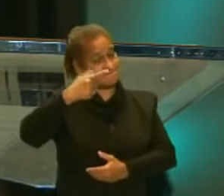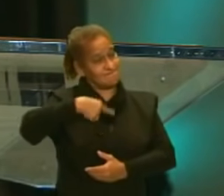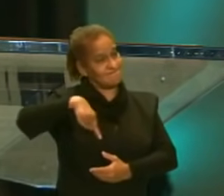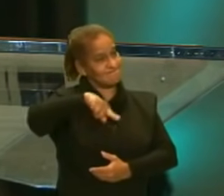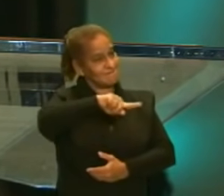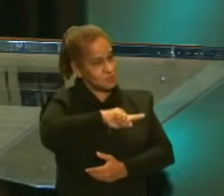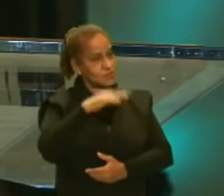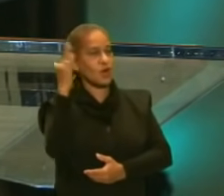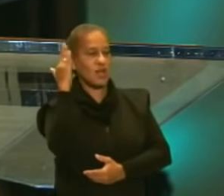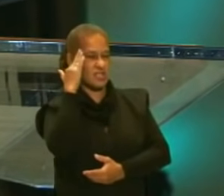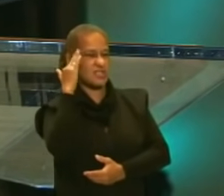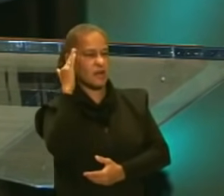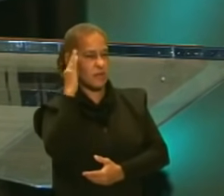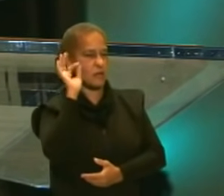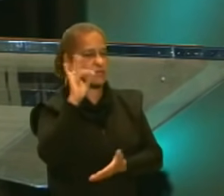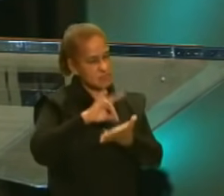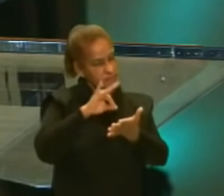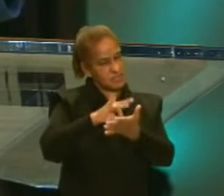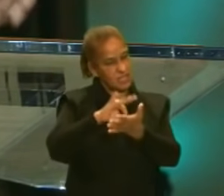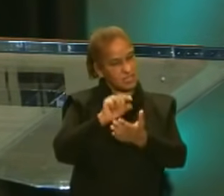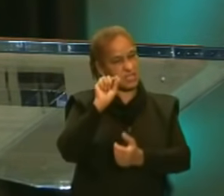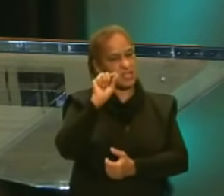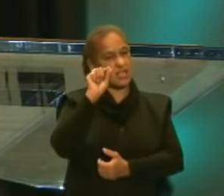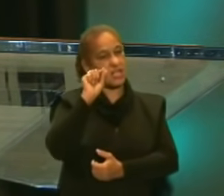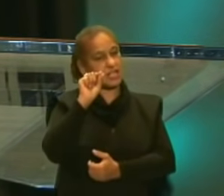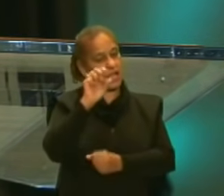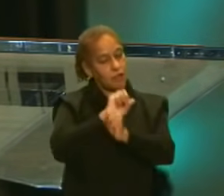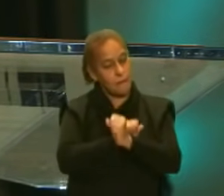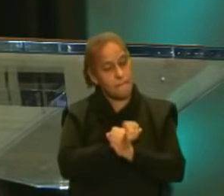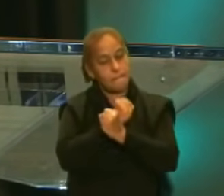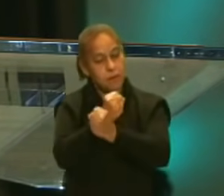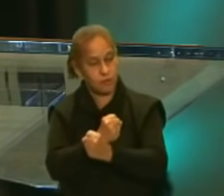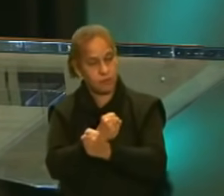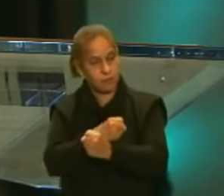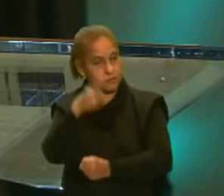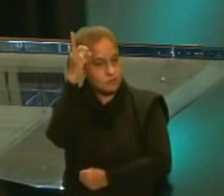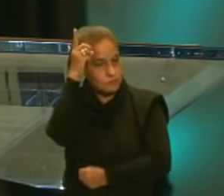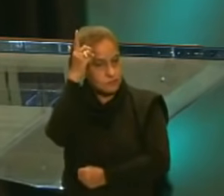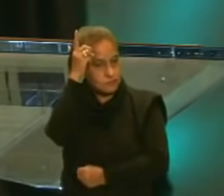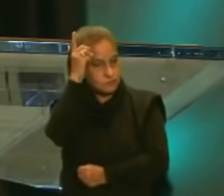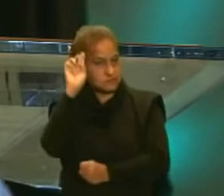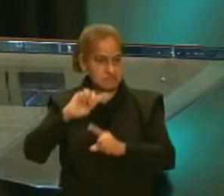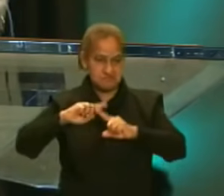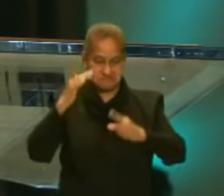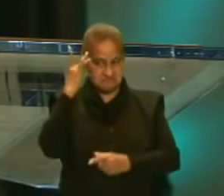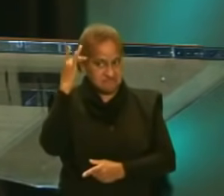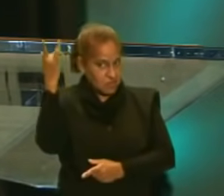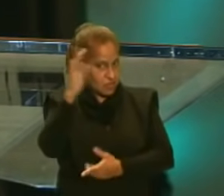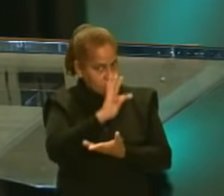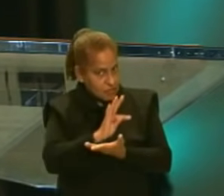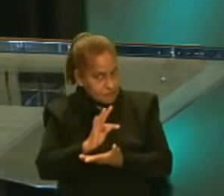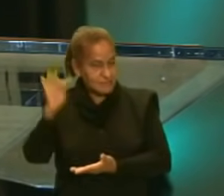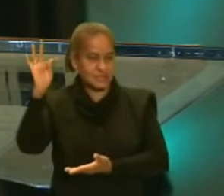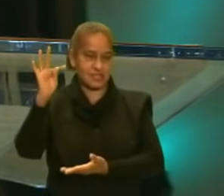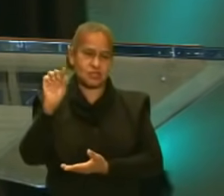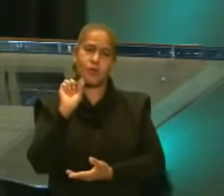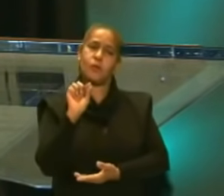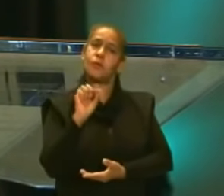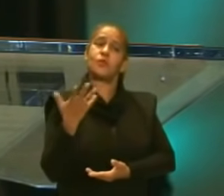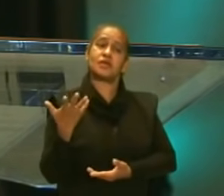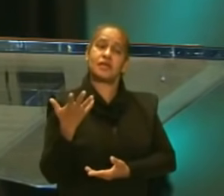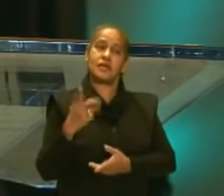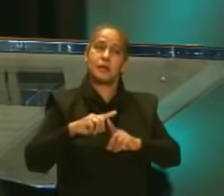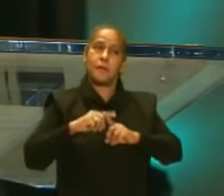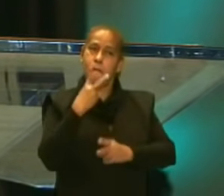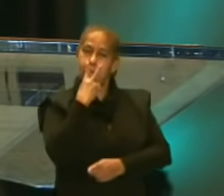sabe o que é que está detendo, né? E a gente diz lá em Tessalonicenses, eu não sei o que é que está detendo. E o que está dando a ideia aqui é que